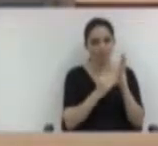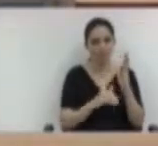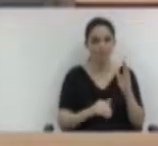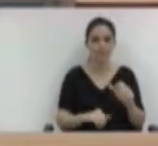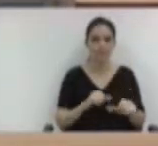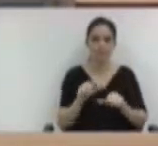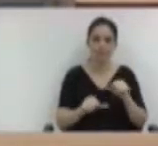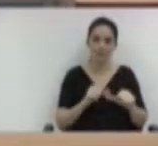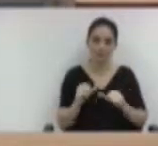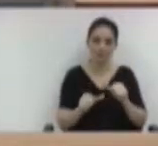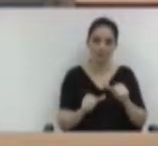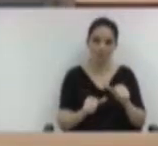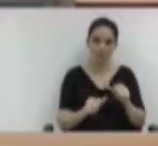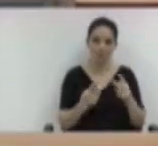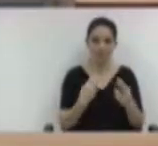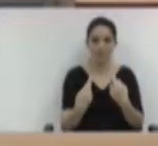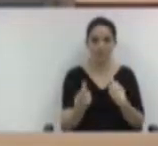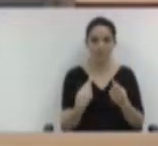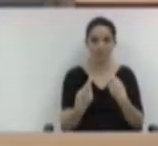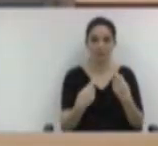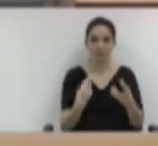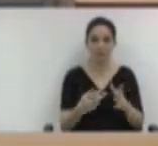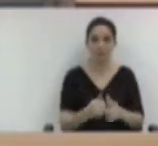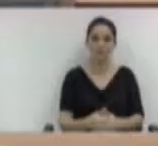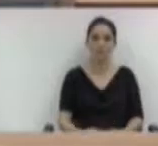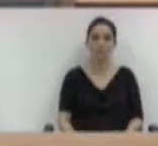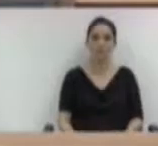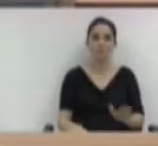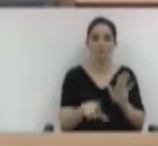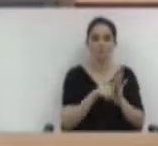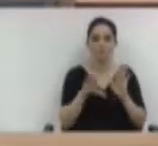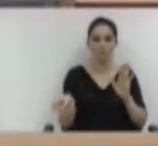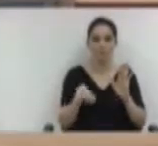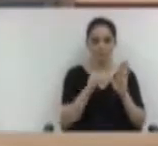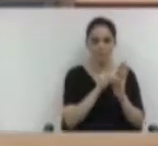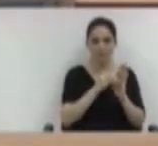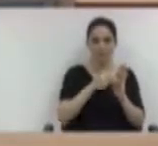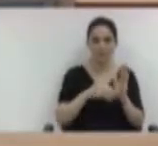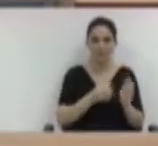Modifica a relação do artigo 1º do projeto de lei complementar número